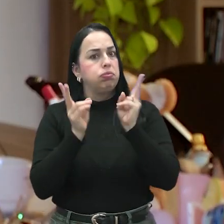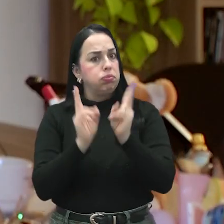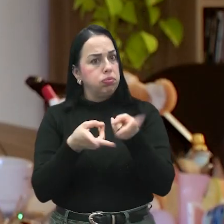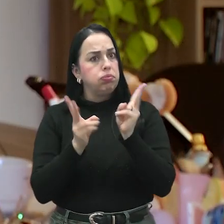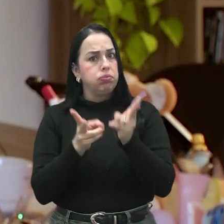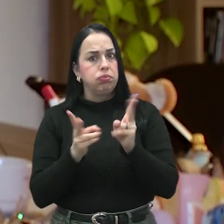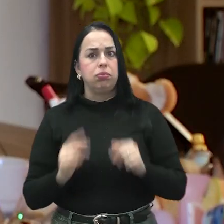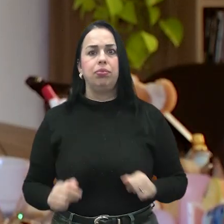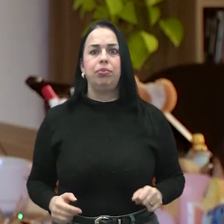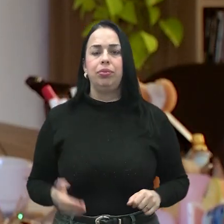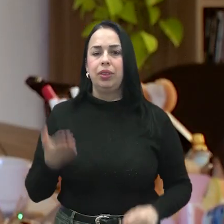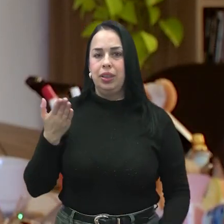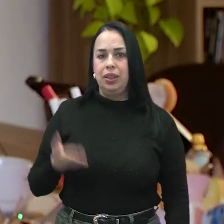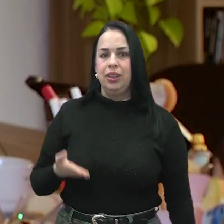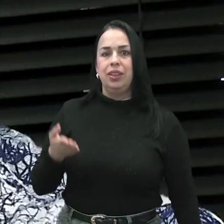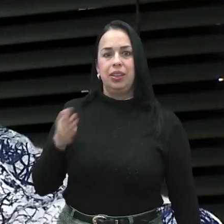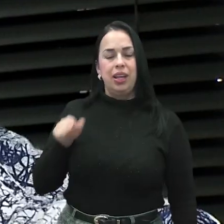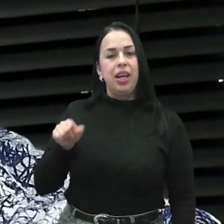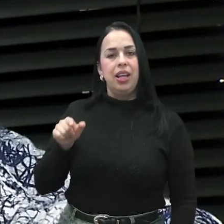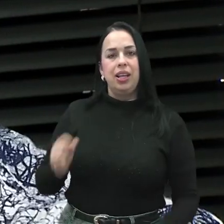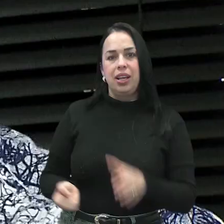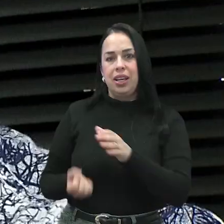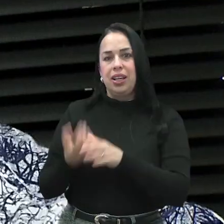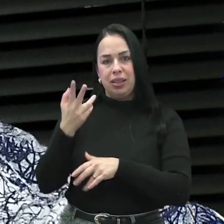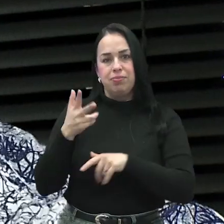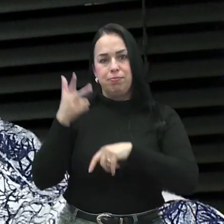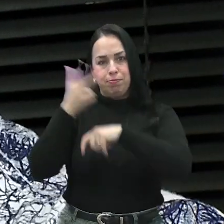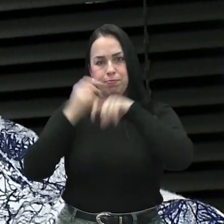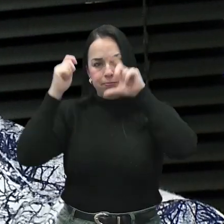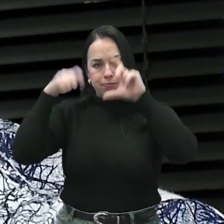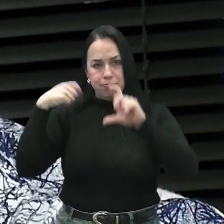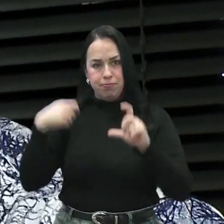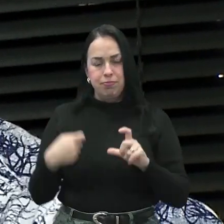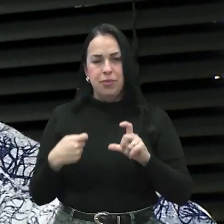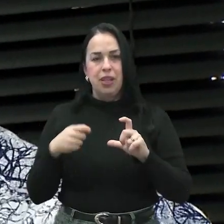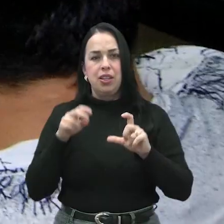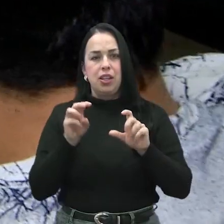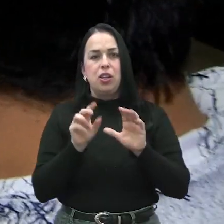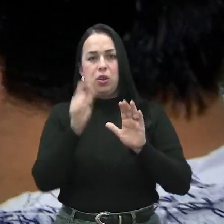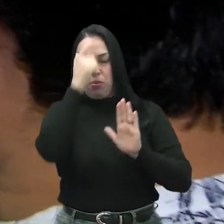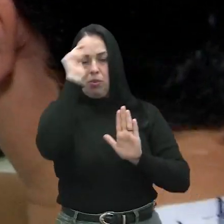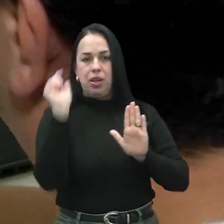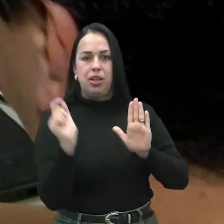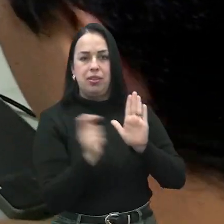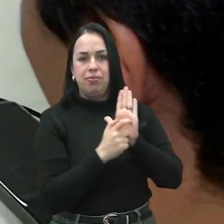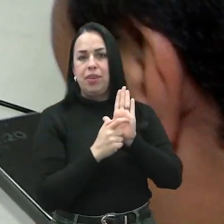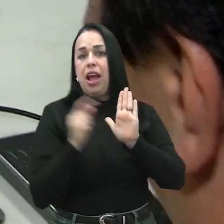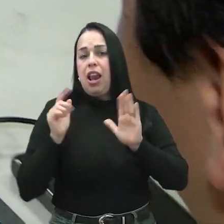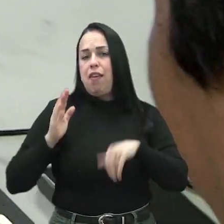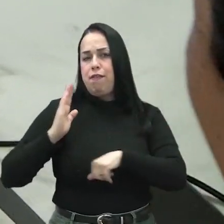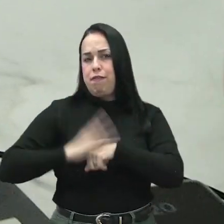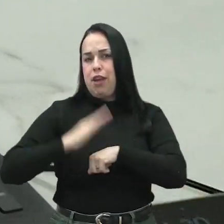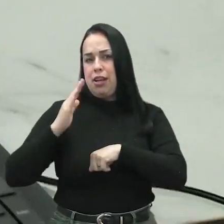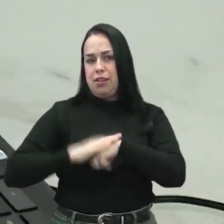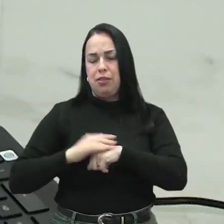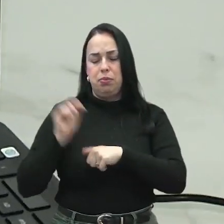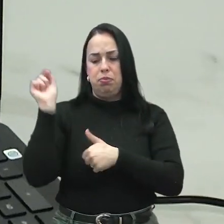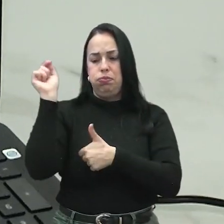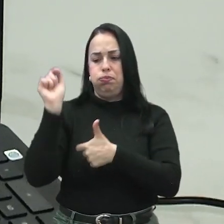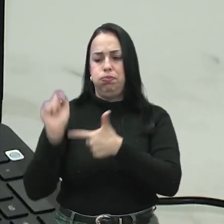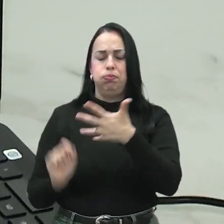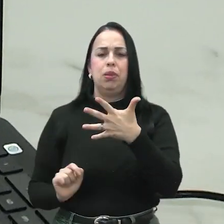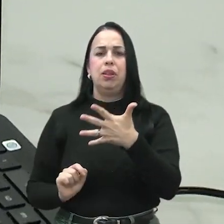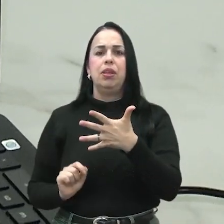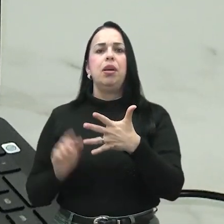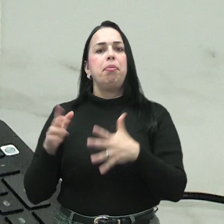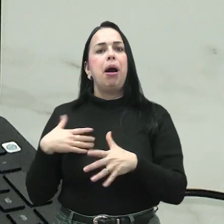equipe, com a mesma estrutura que a gente tem. No caso do criador de conteúdo Renato, só com as plataformas de IA, ele faz